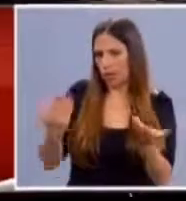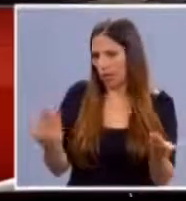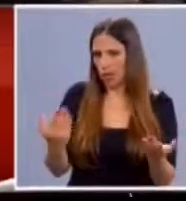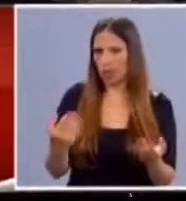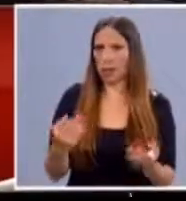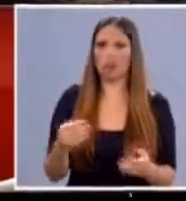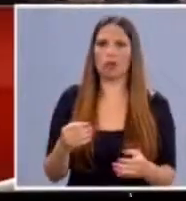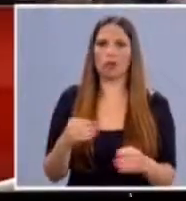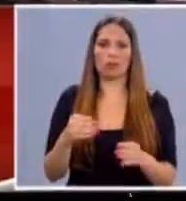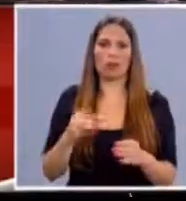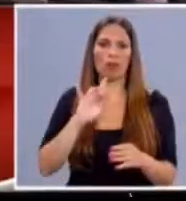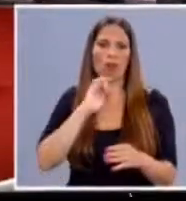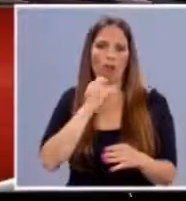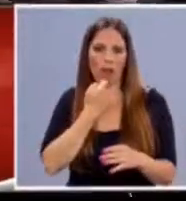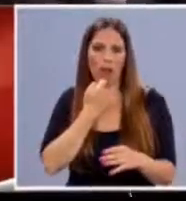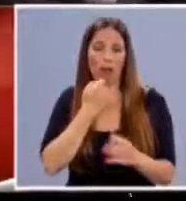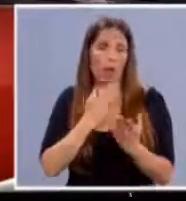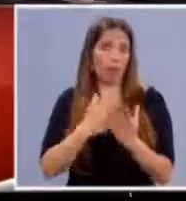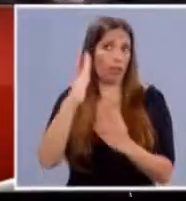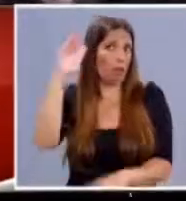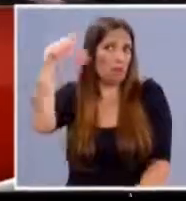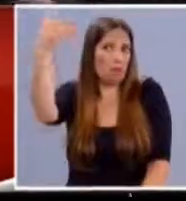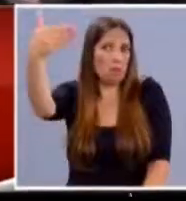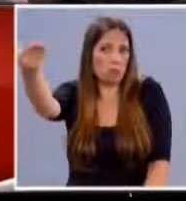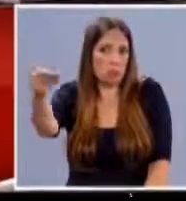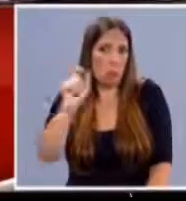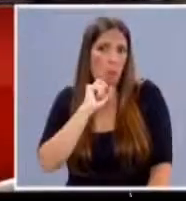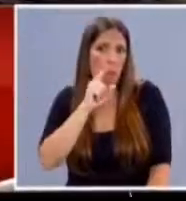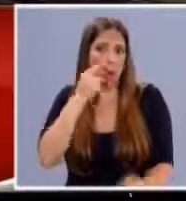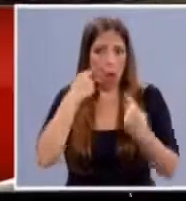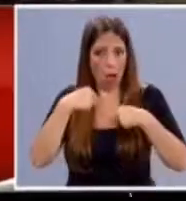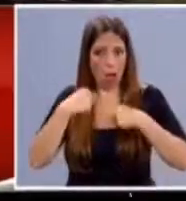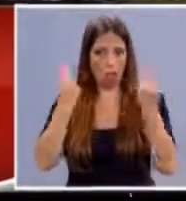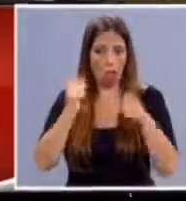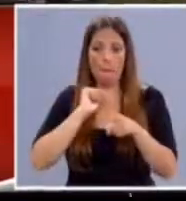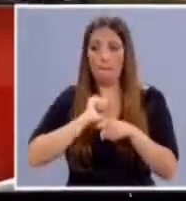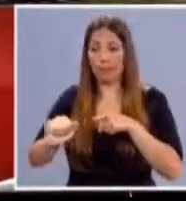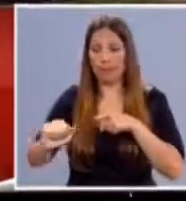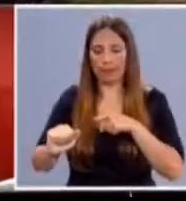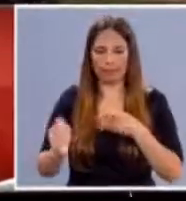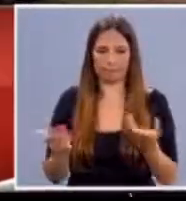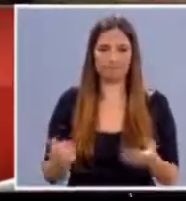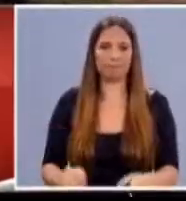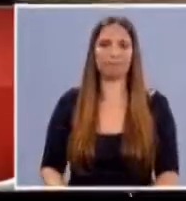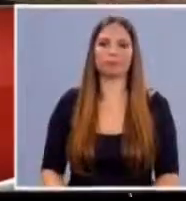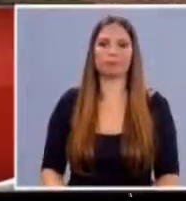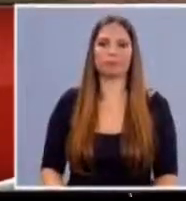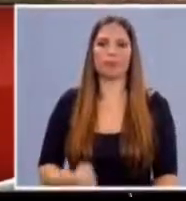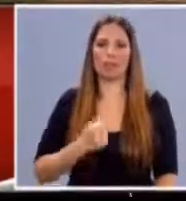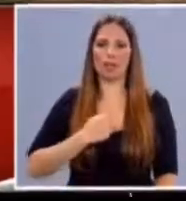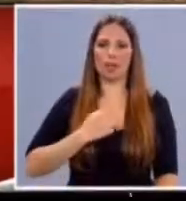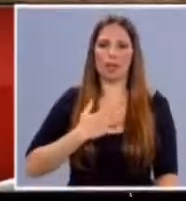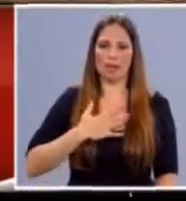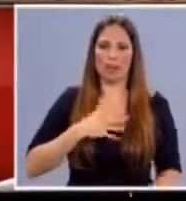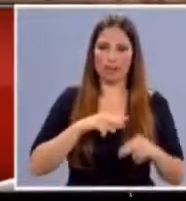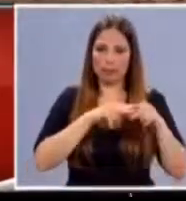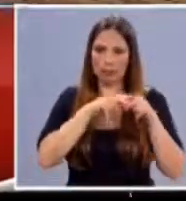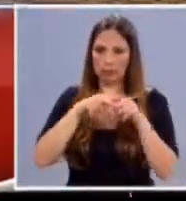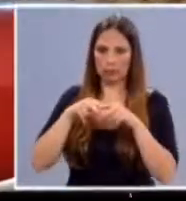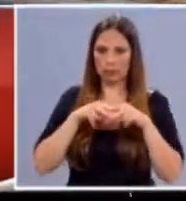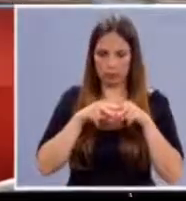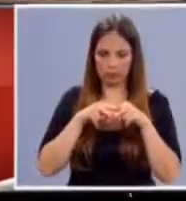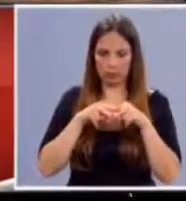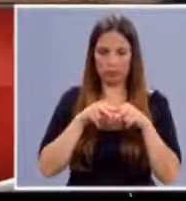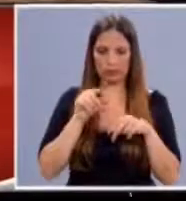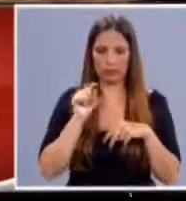ser selada, até que um dia, efetivamente, ela seja eliminada. A empresa de auditoria Creston e Associados